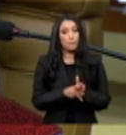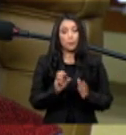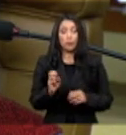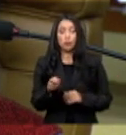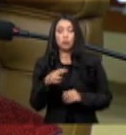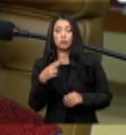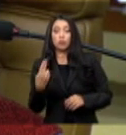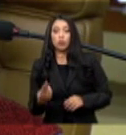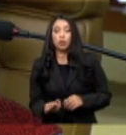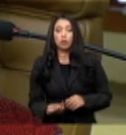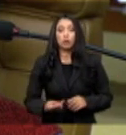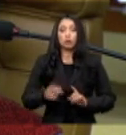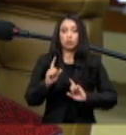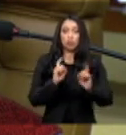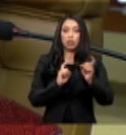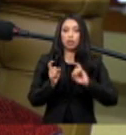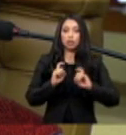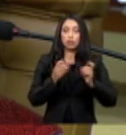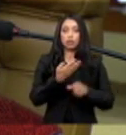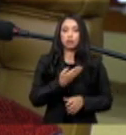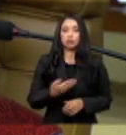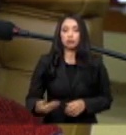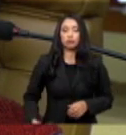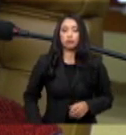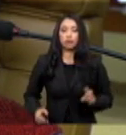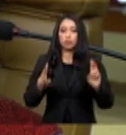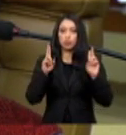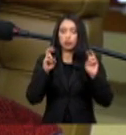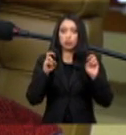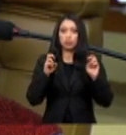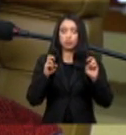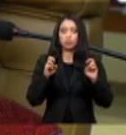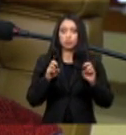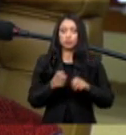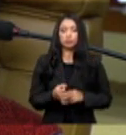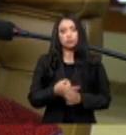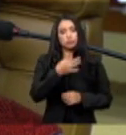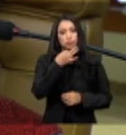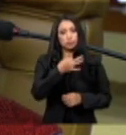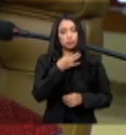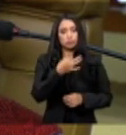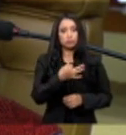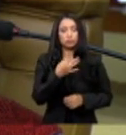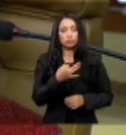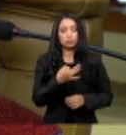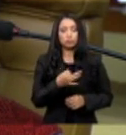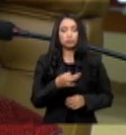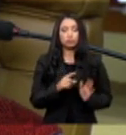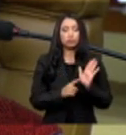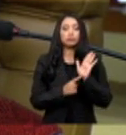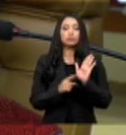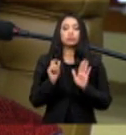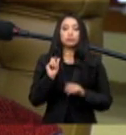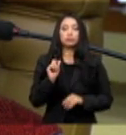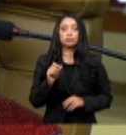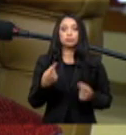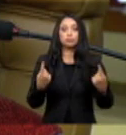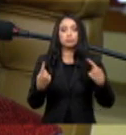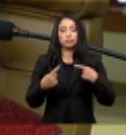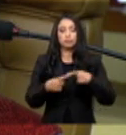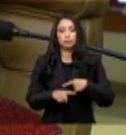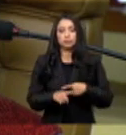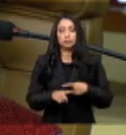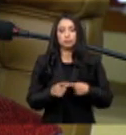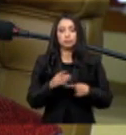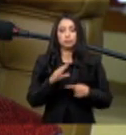da administração pública, fecho aspas. A autora argumenta que os dispositivos impugnados configurariam contrariedade ao caput